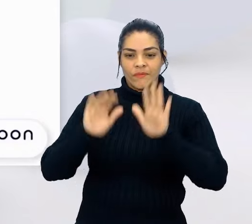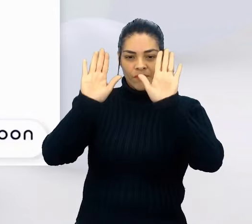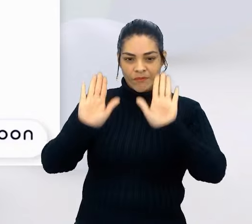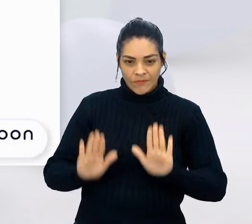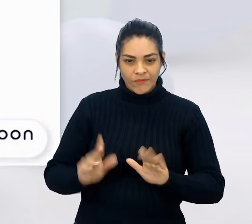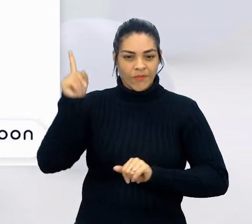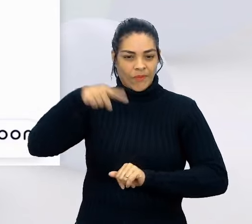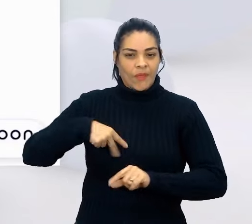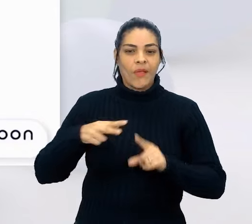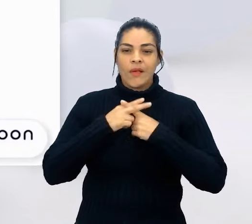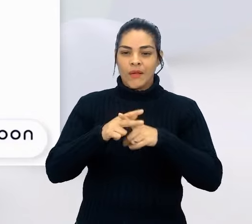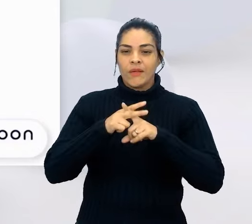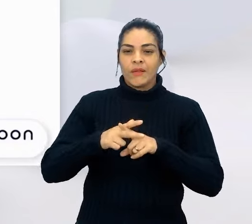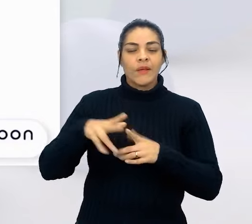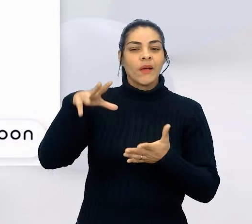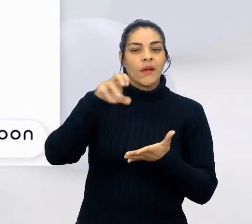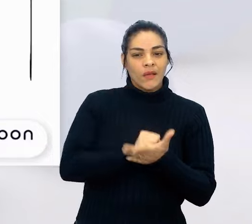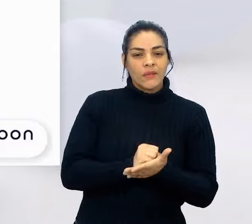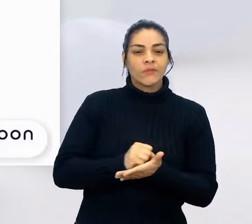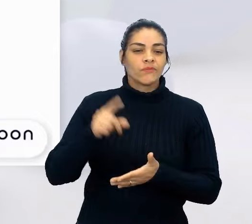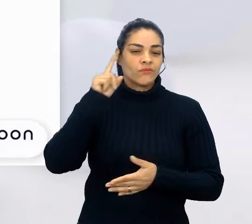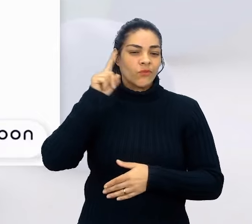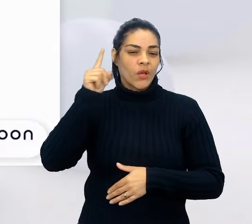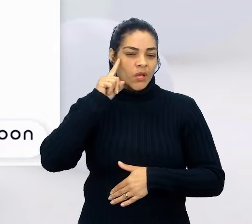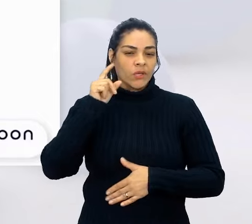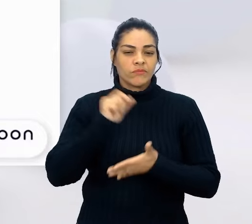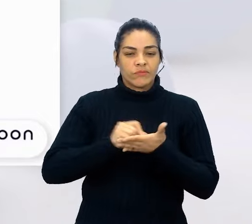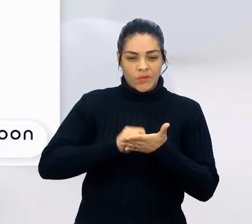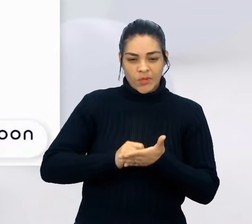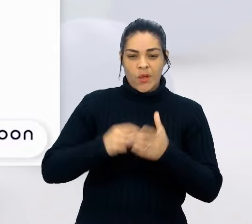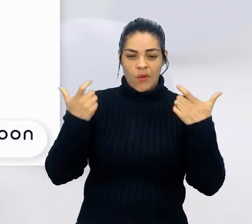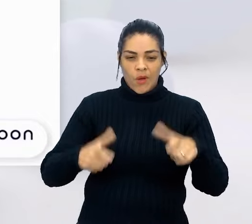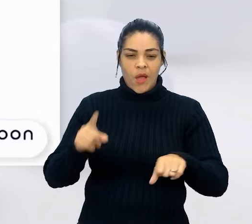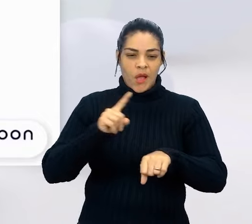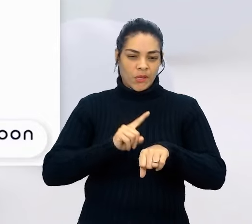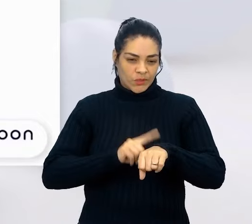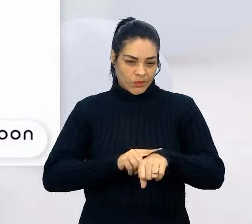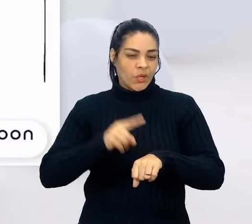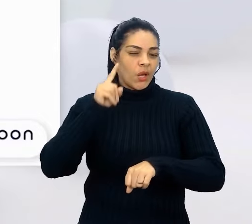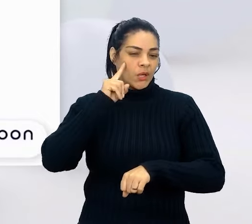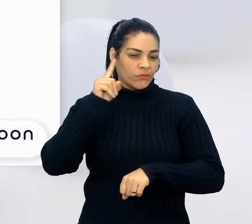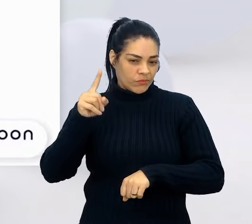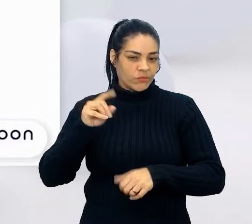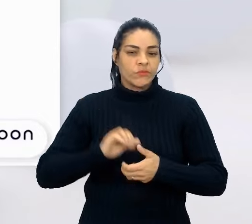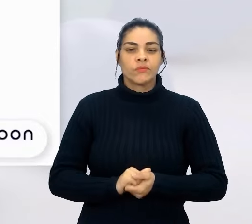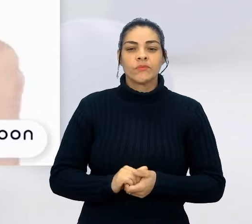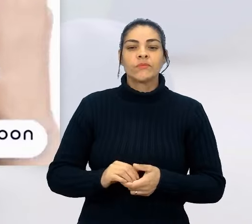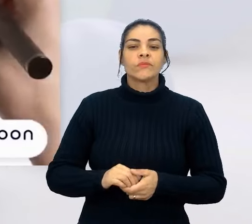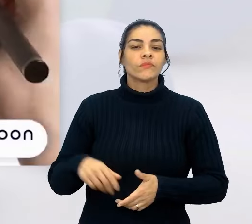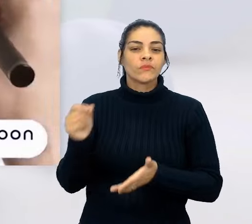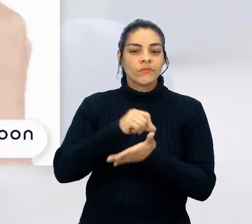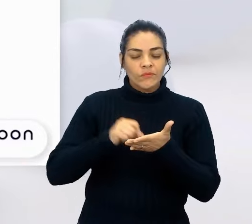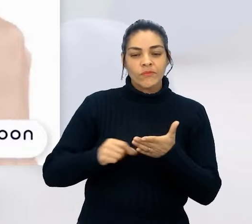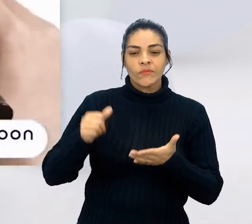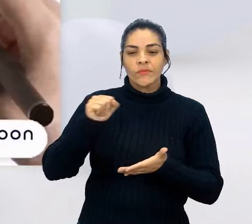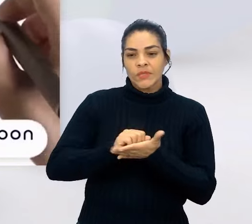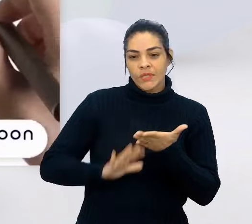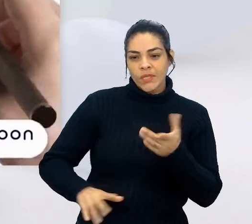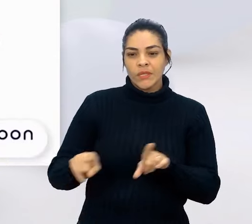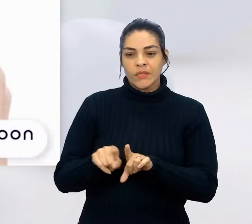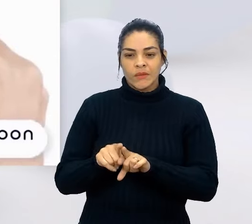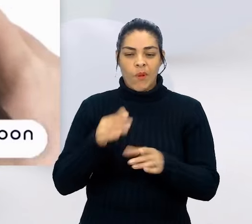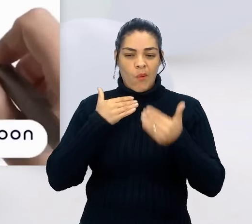É um instrumento de registro diário, anotar o local, dia e horário, descrever a atividade e os